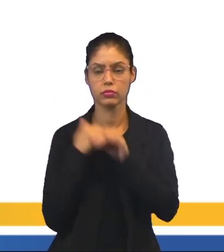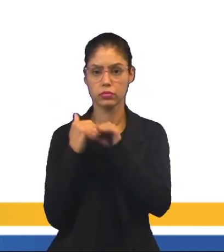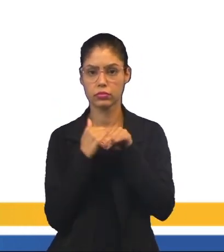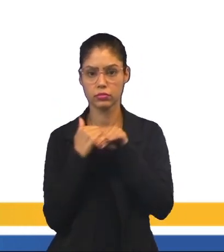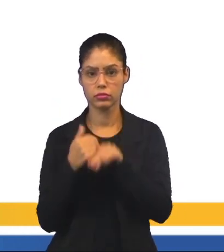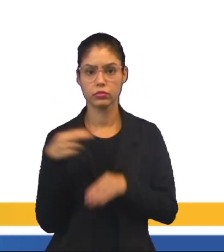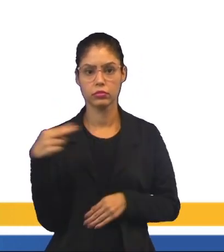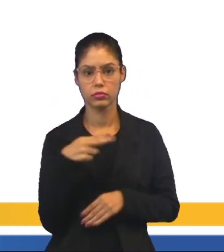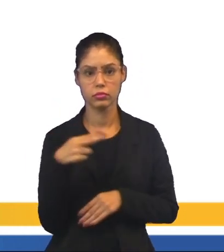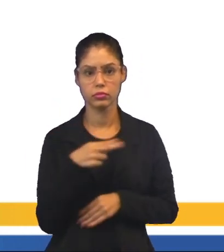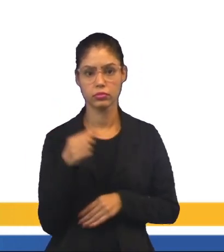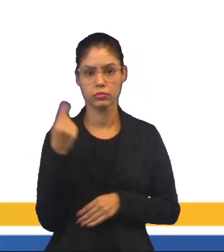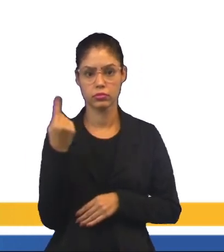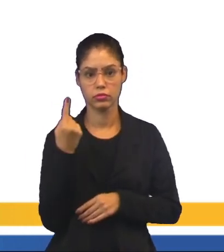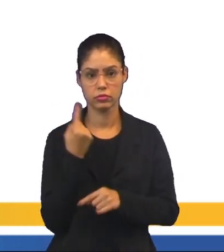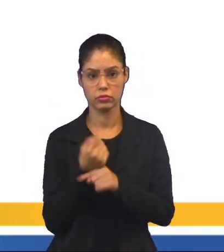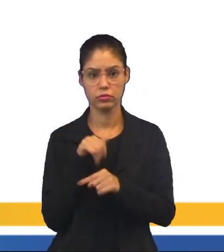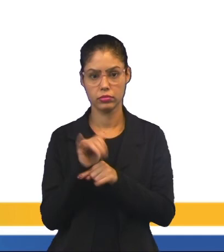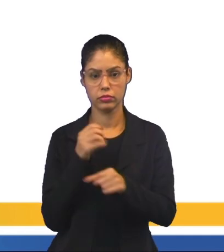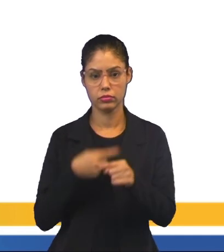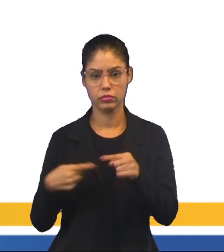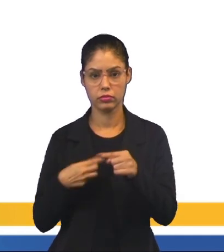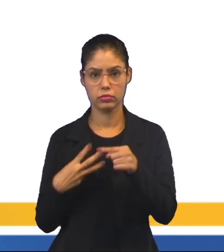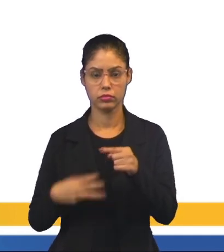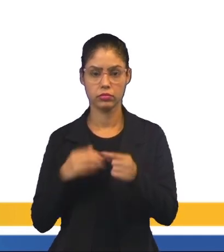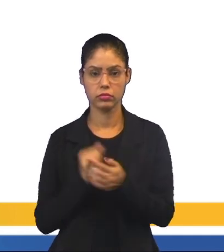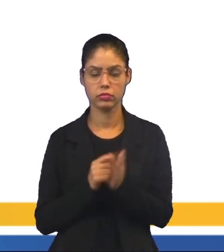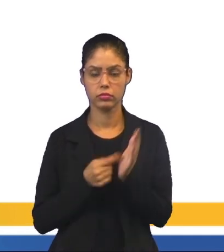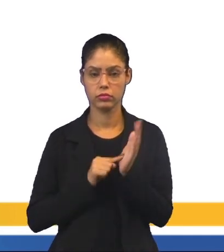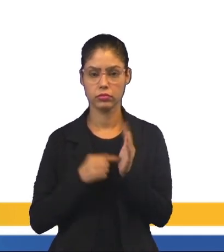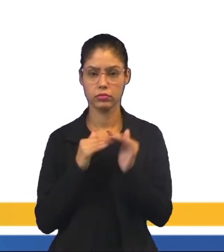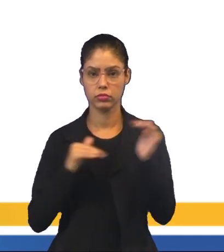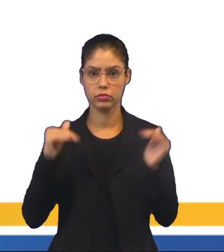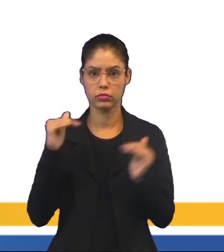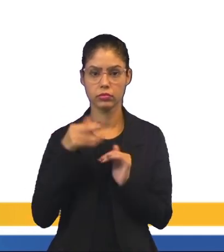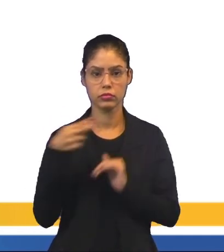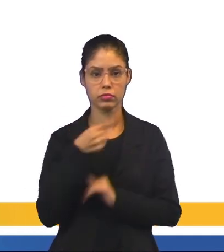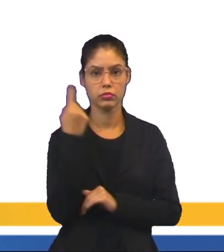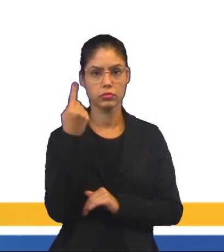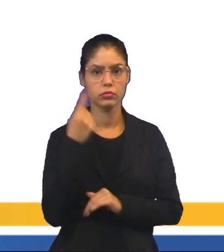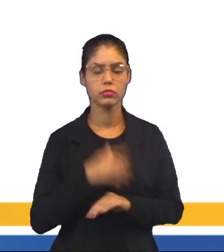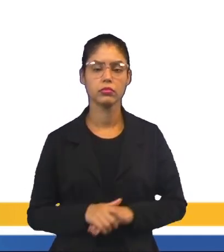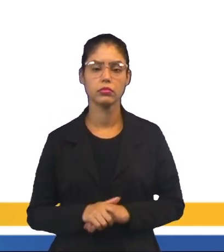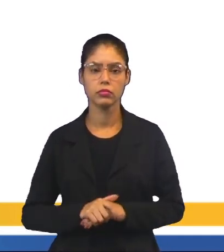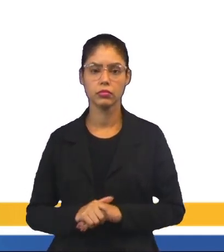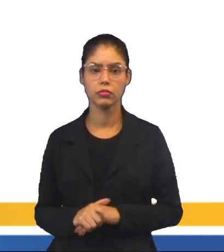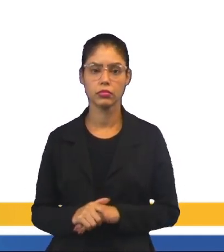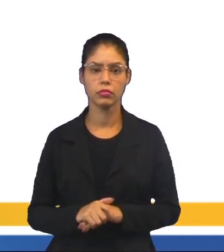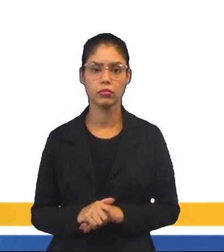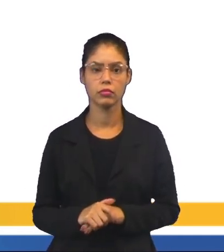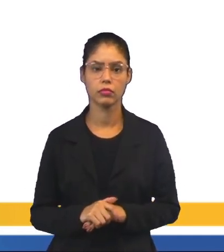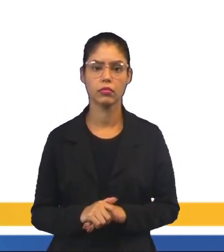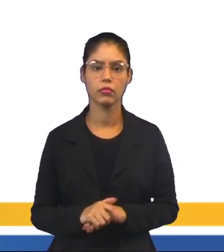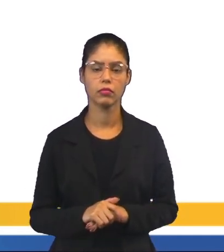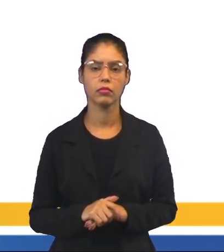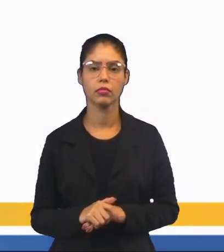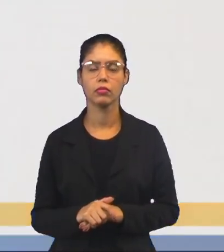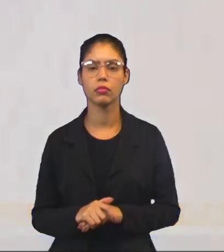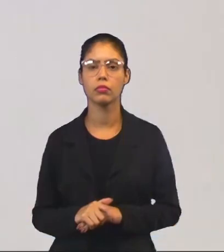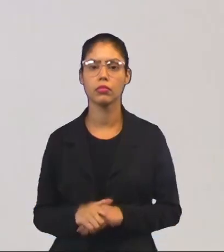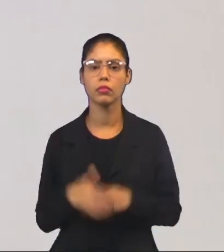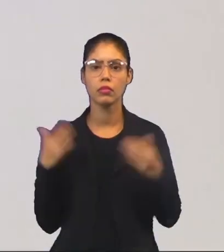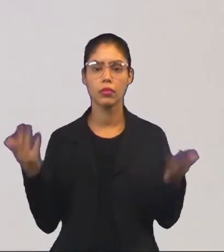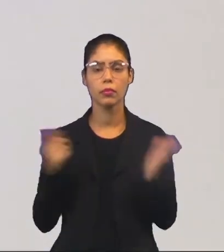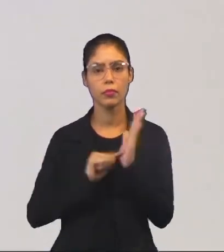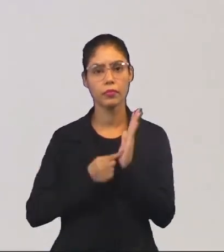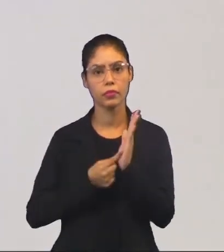igual a y sobre menos 3, que é o ponto que está em cima, que é igual a 1. Então,